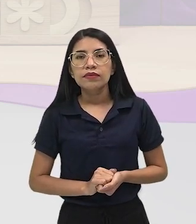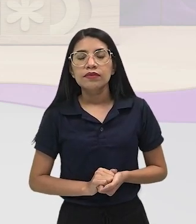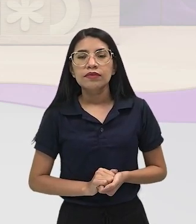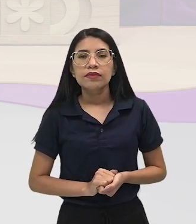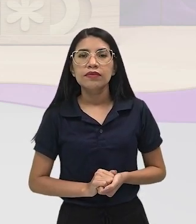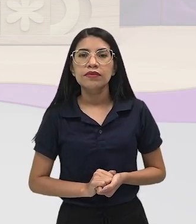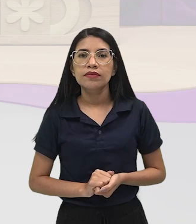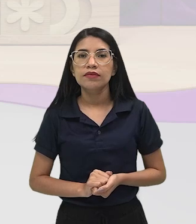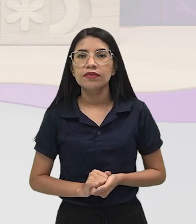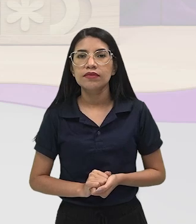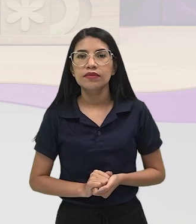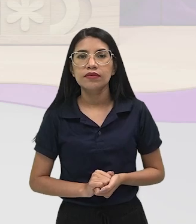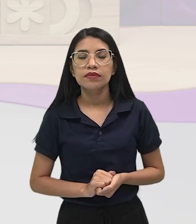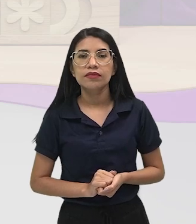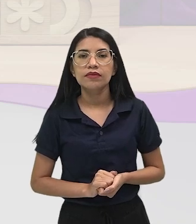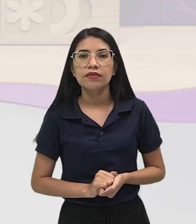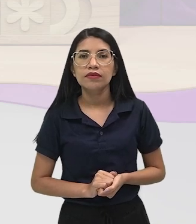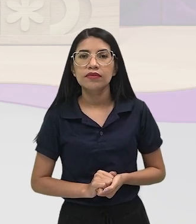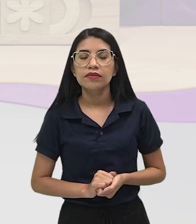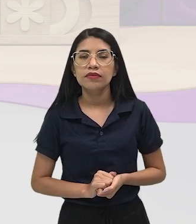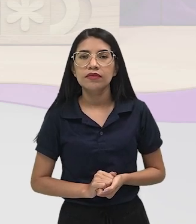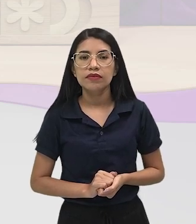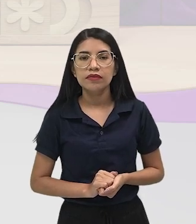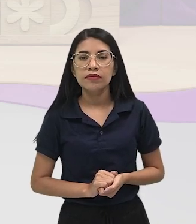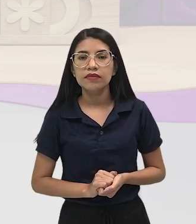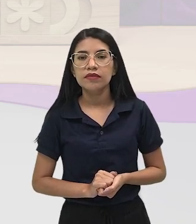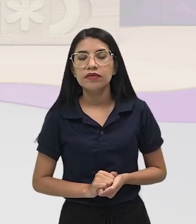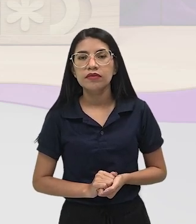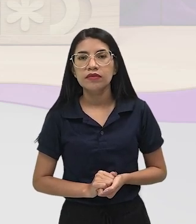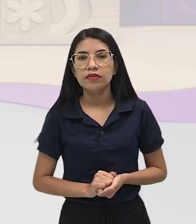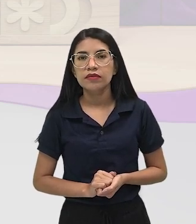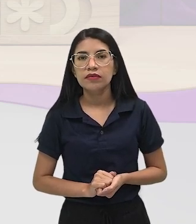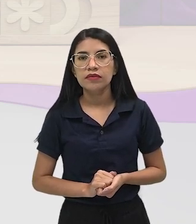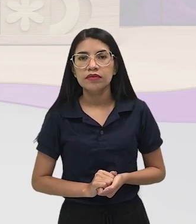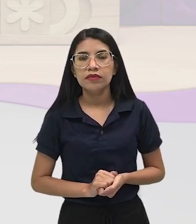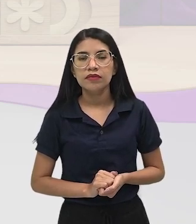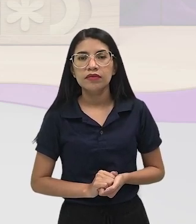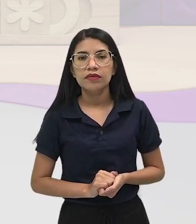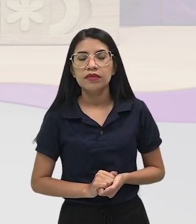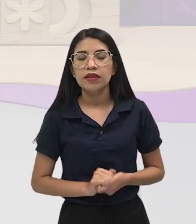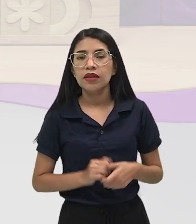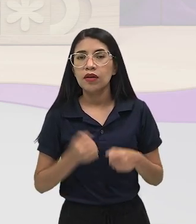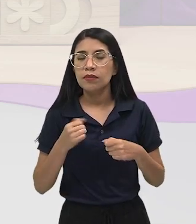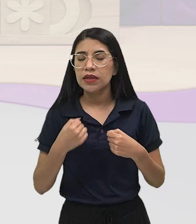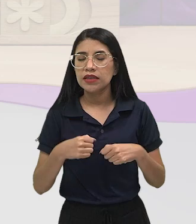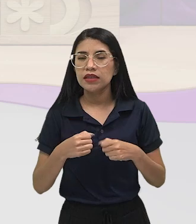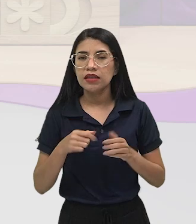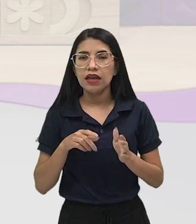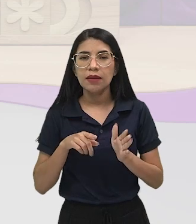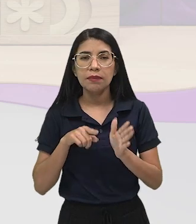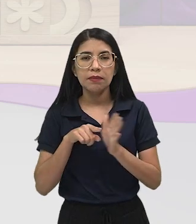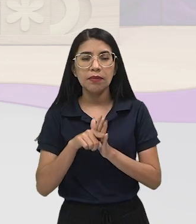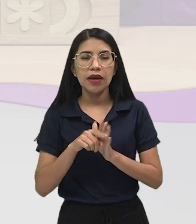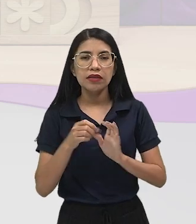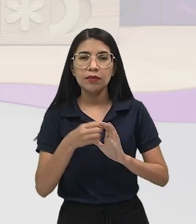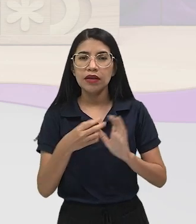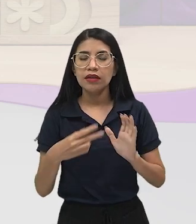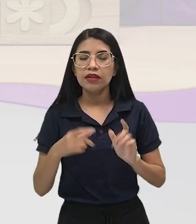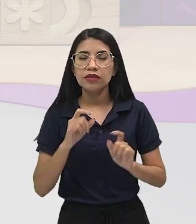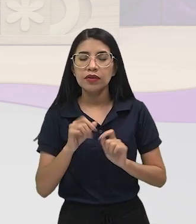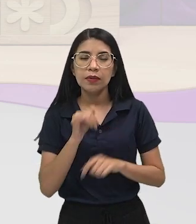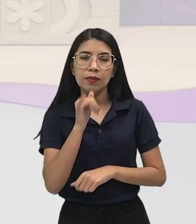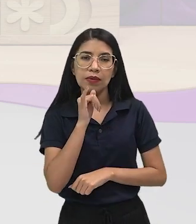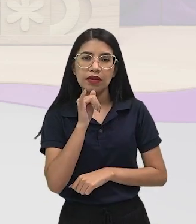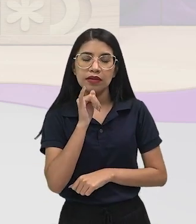Agora, vamos atribuir alguma questão para conhecer, como, por exemplo, eu